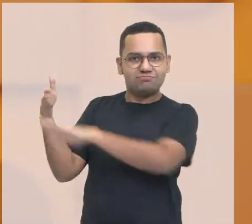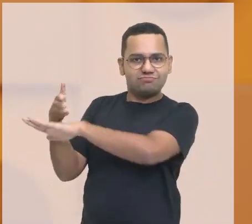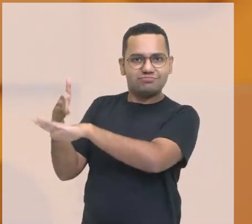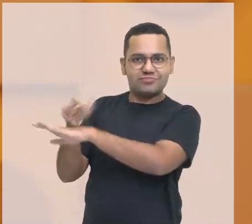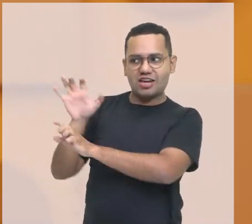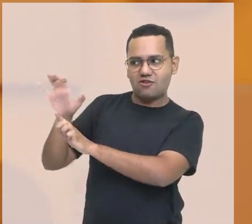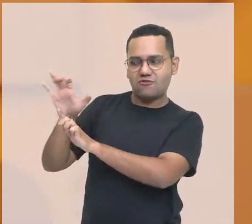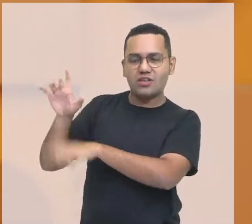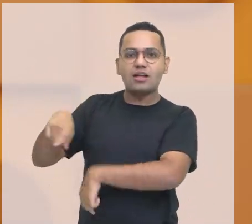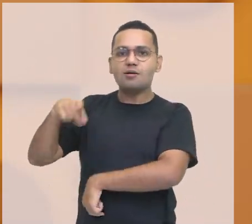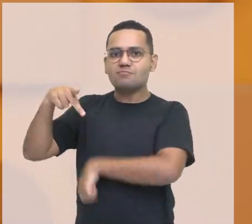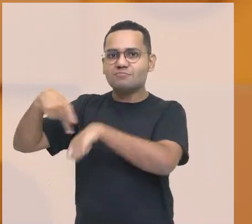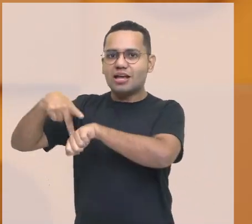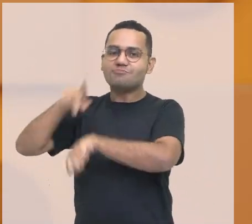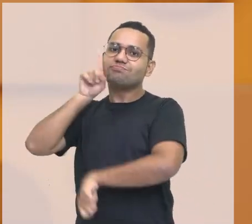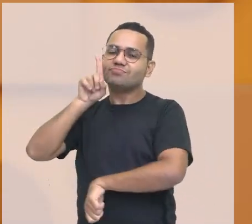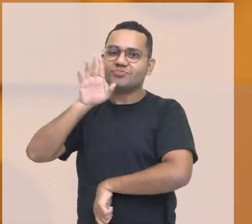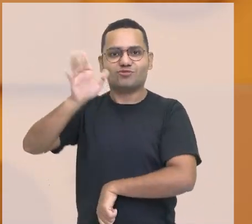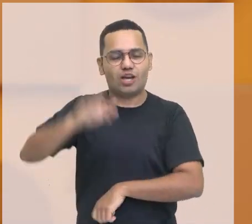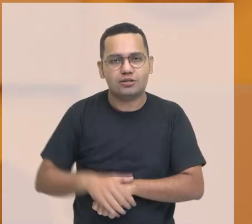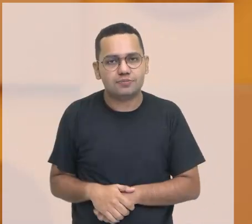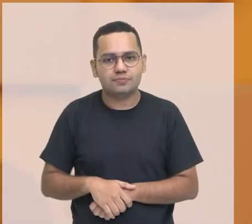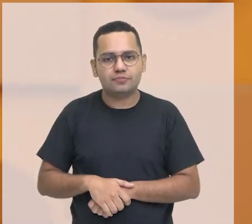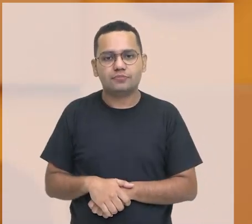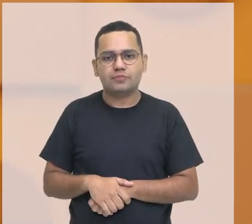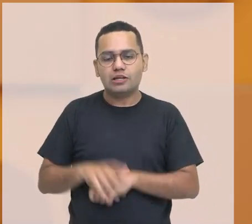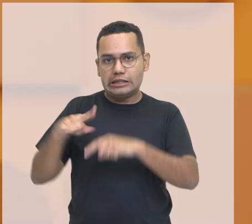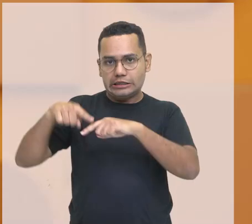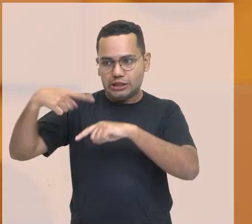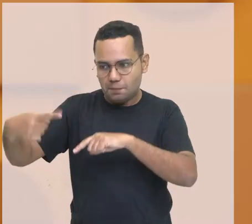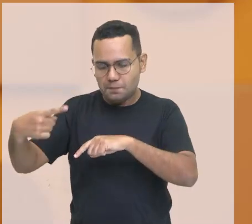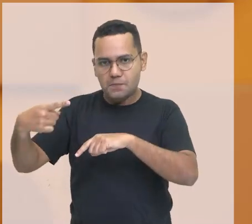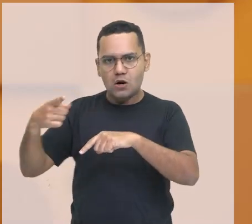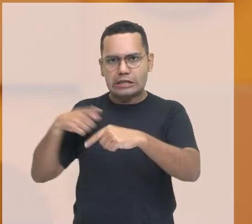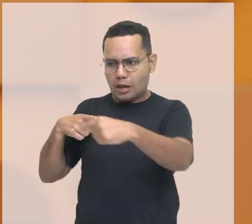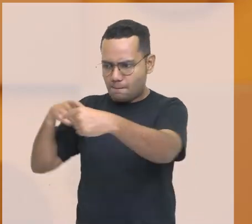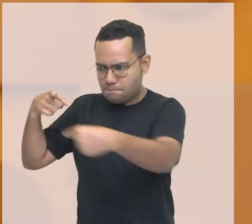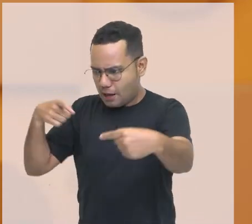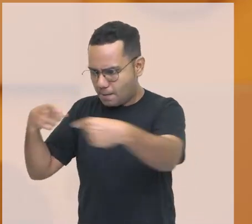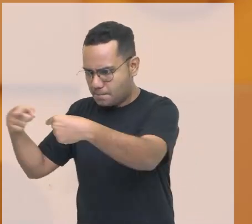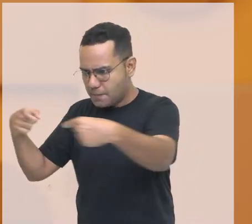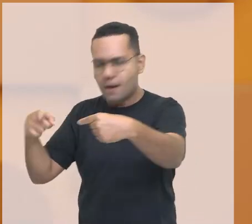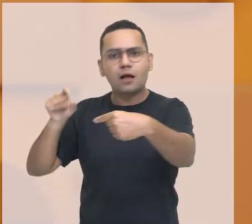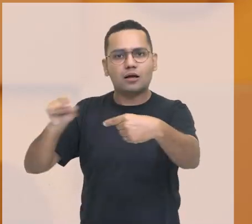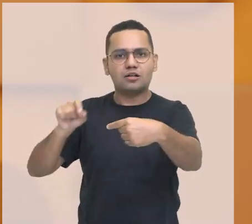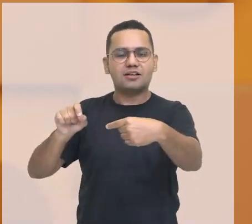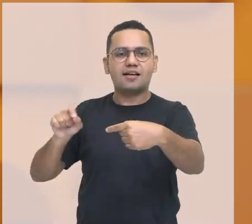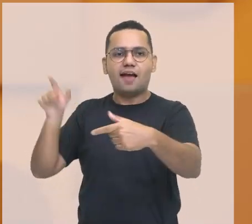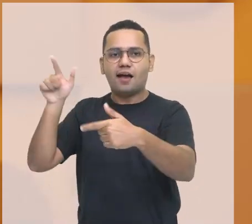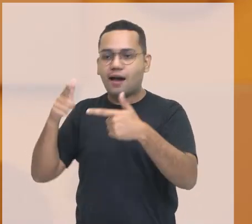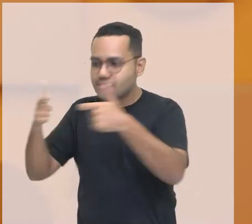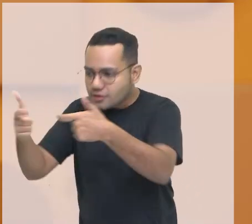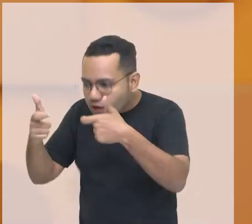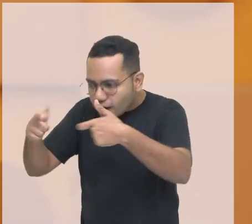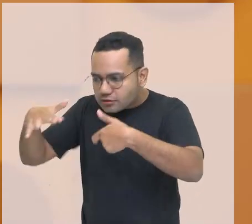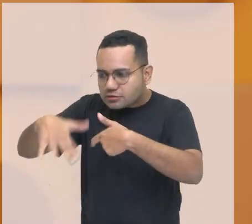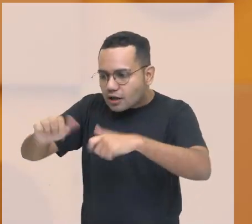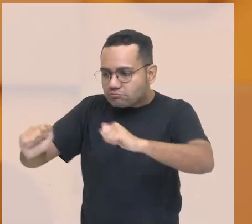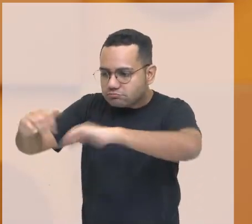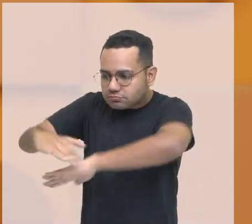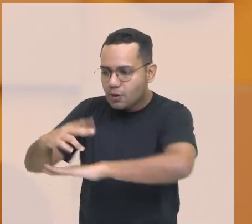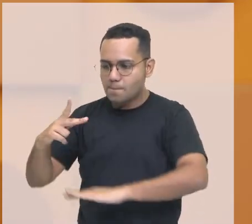vê o choque de duas potências que também vai culminar na chamada Guerra do Pacífico, que foi um